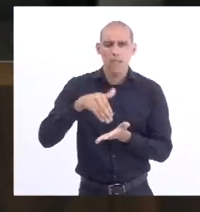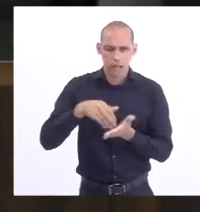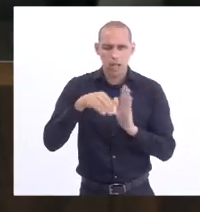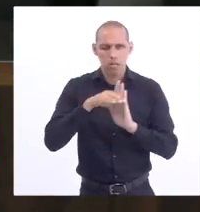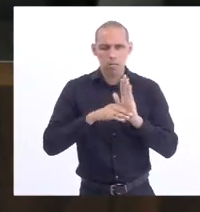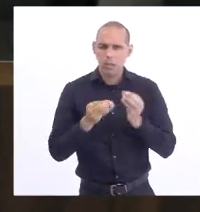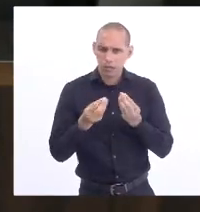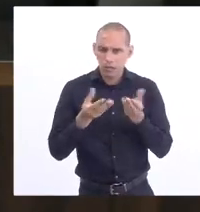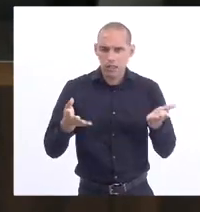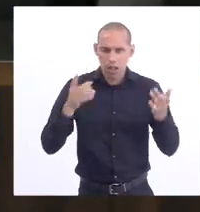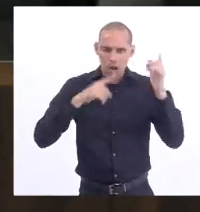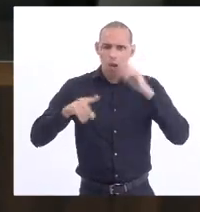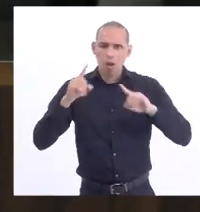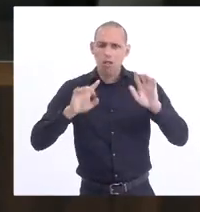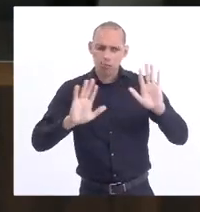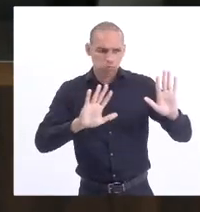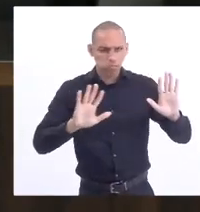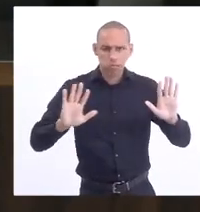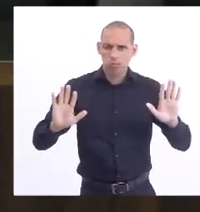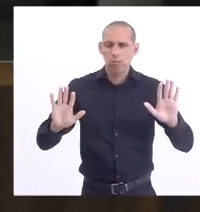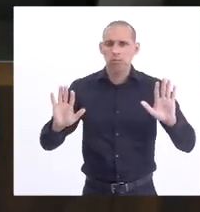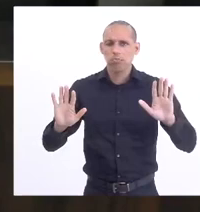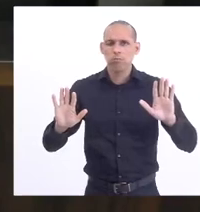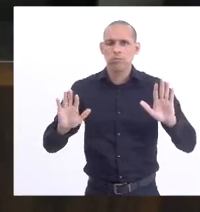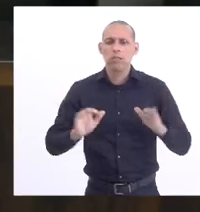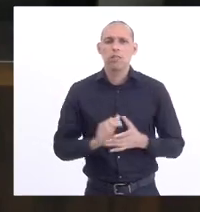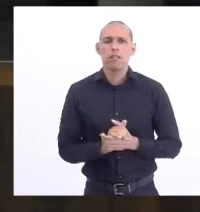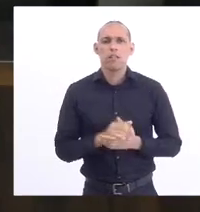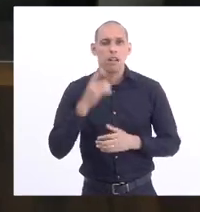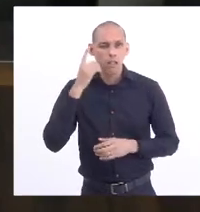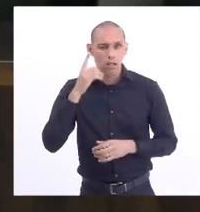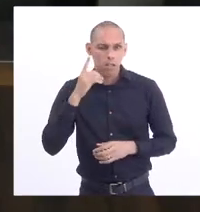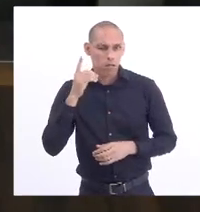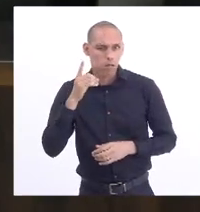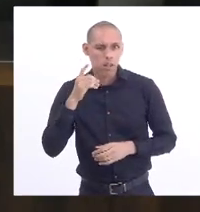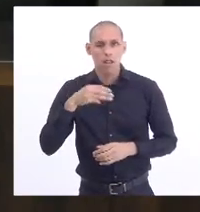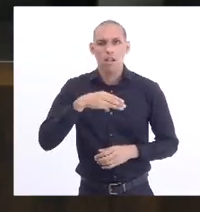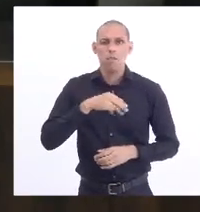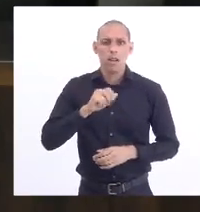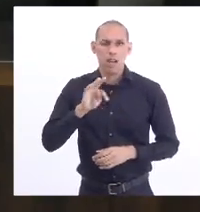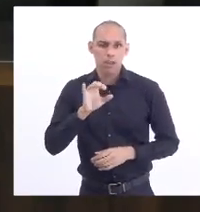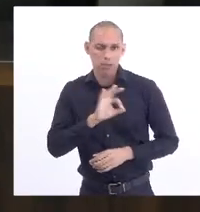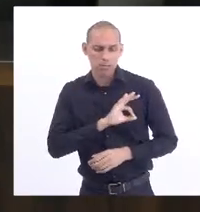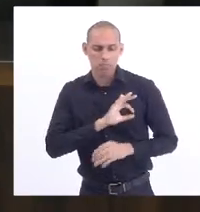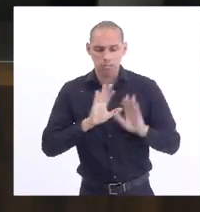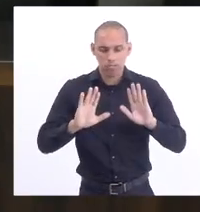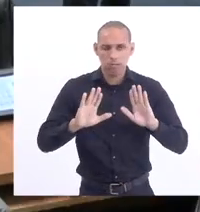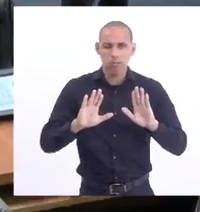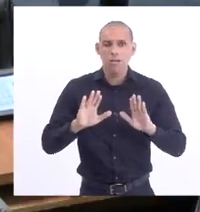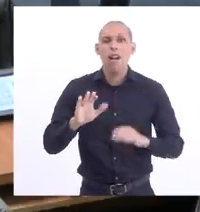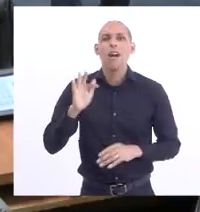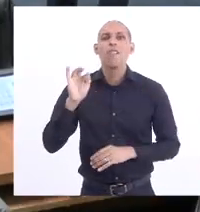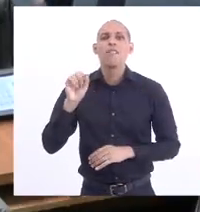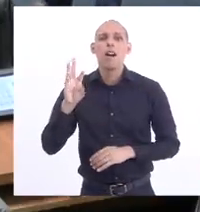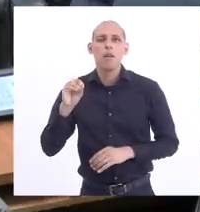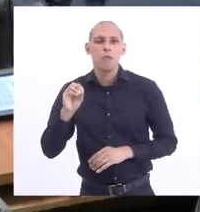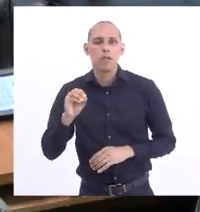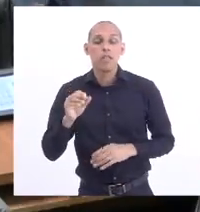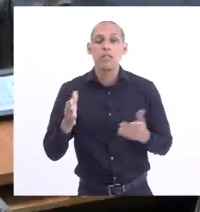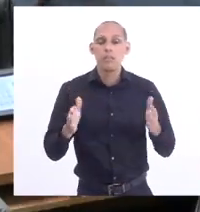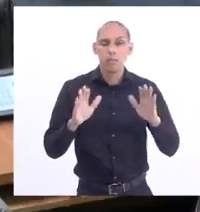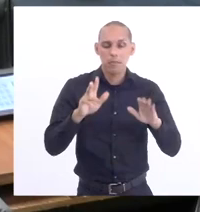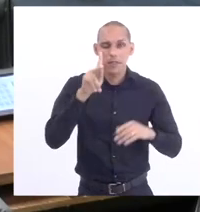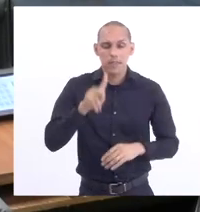concedo pela ordem. Não, um instante só, por favor. Deputada Marta Rocha, um instante. Fábio Silva. O presidente, se meus colegas